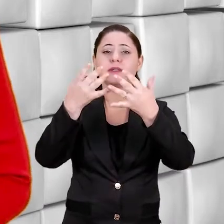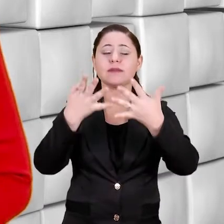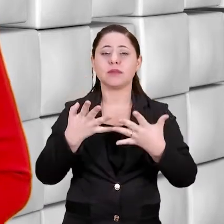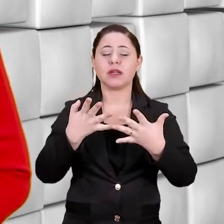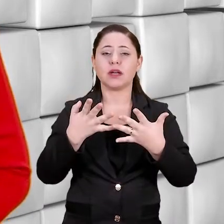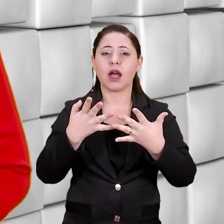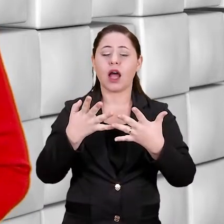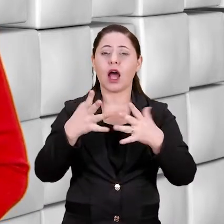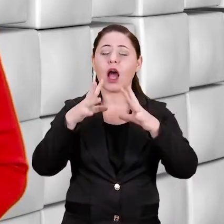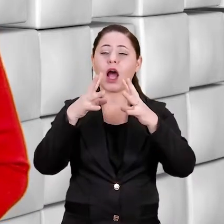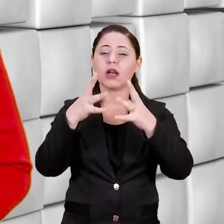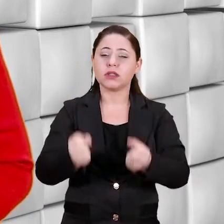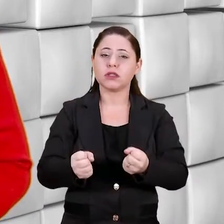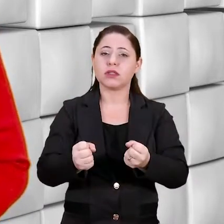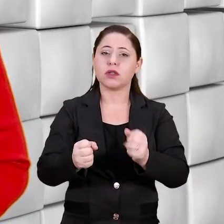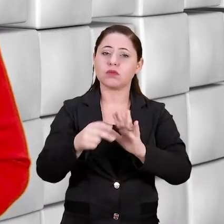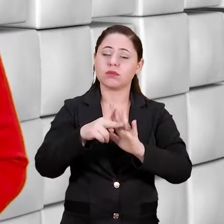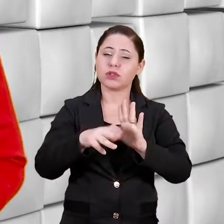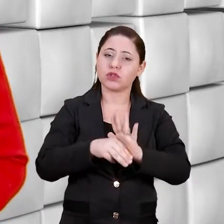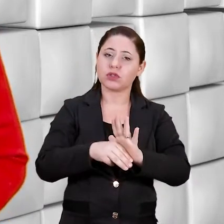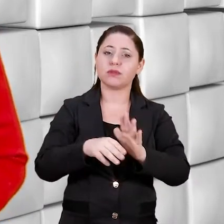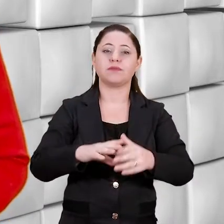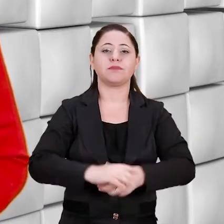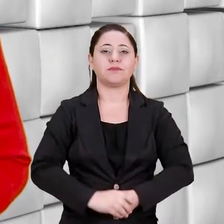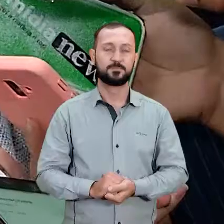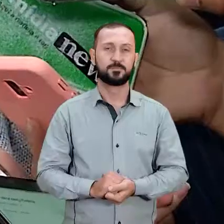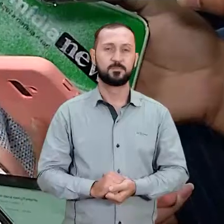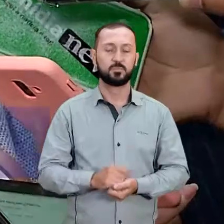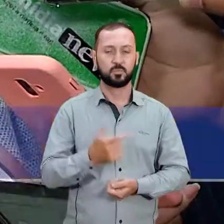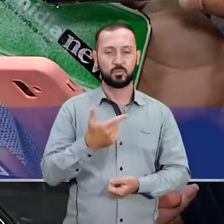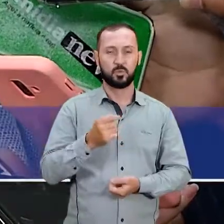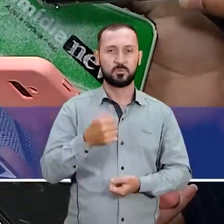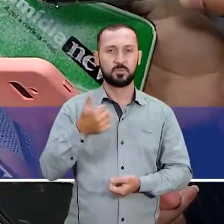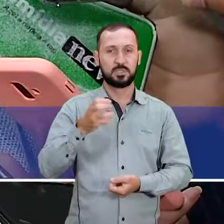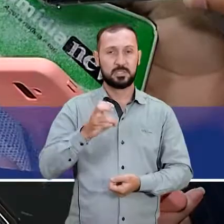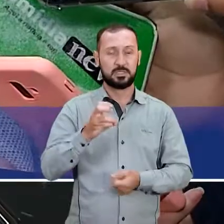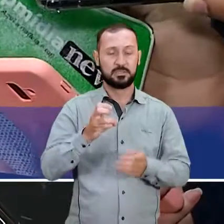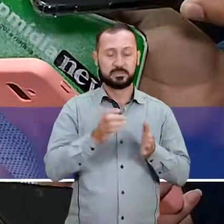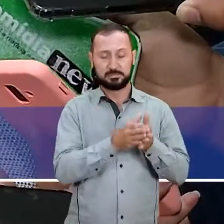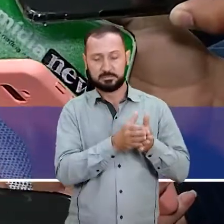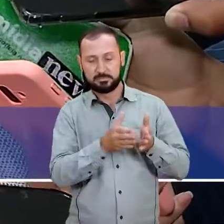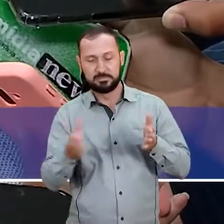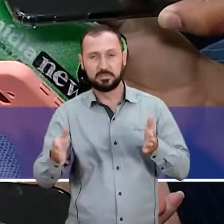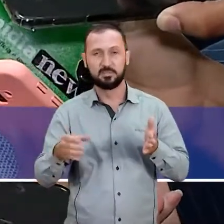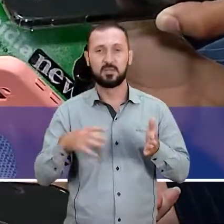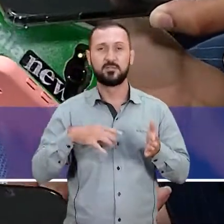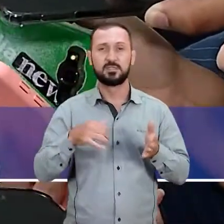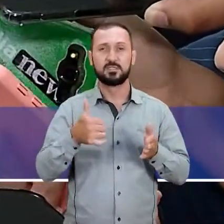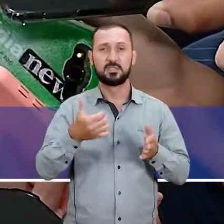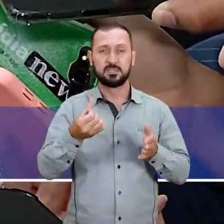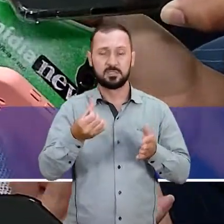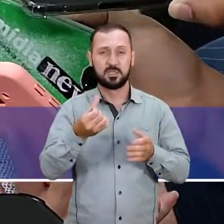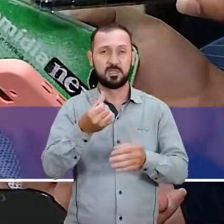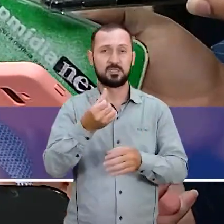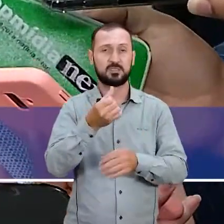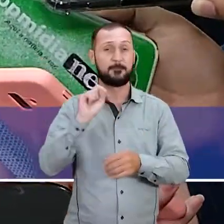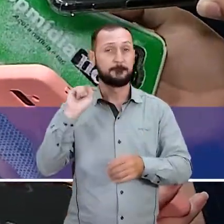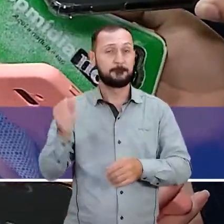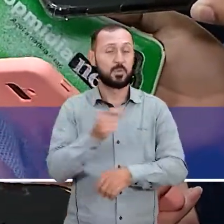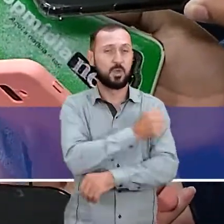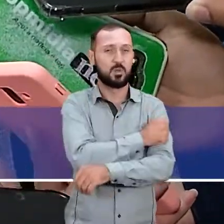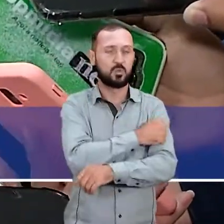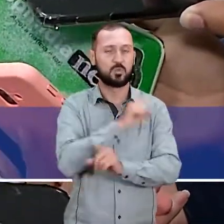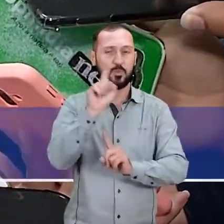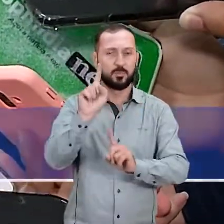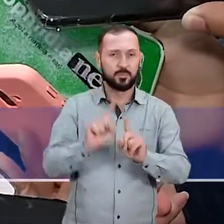deputados para explicar a adoção da medida. De 2015 para cá, foram 16 mil alunos a menos. Se eu